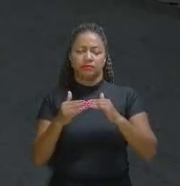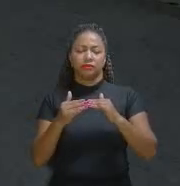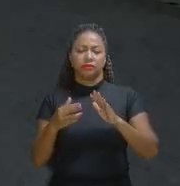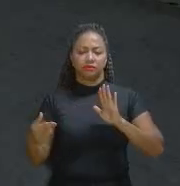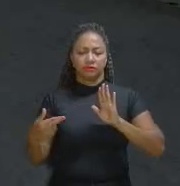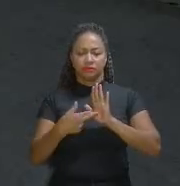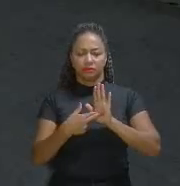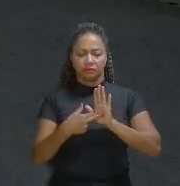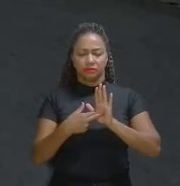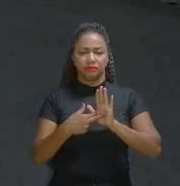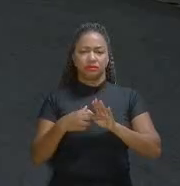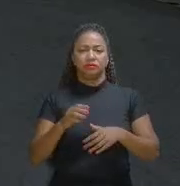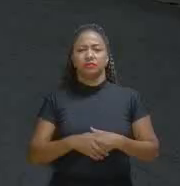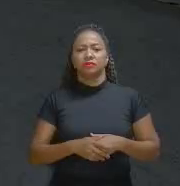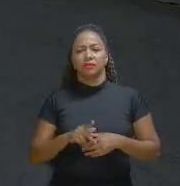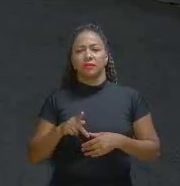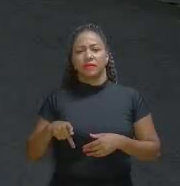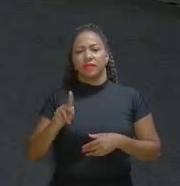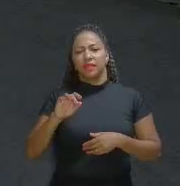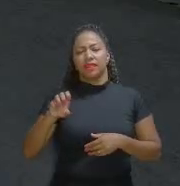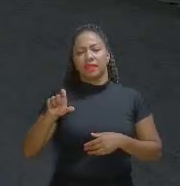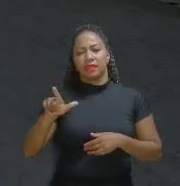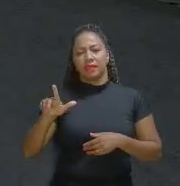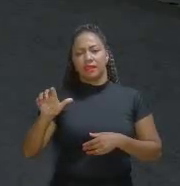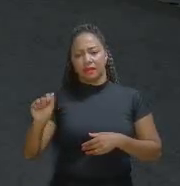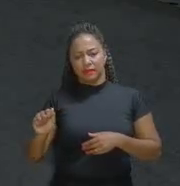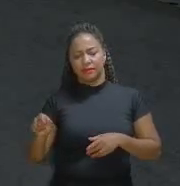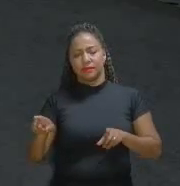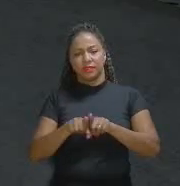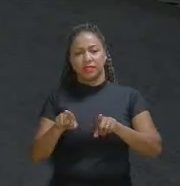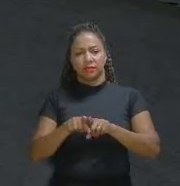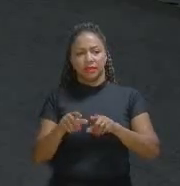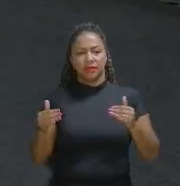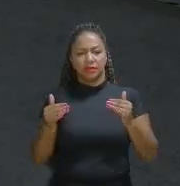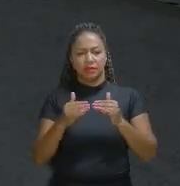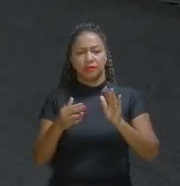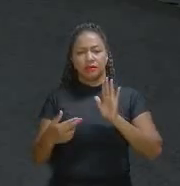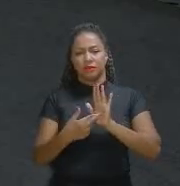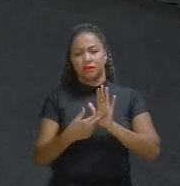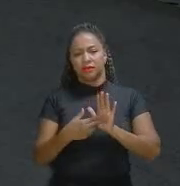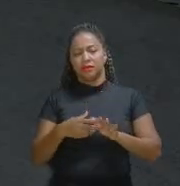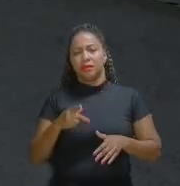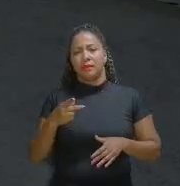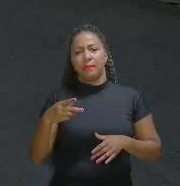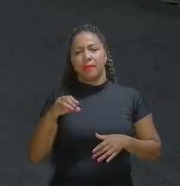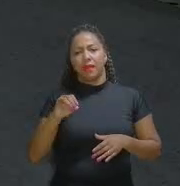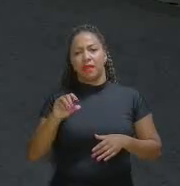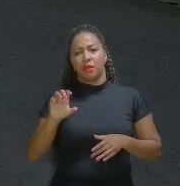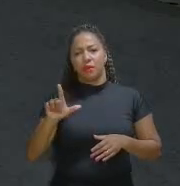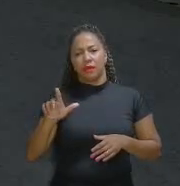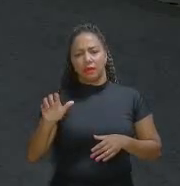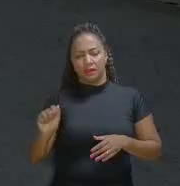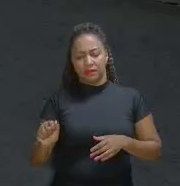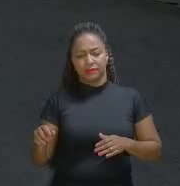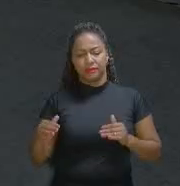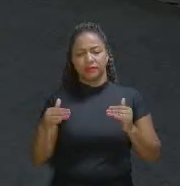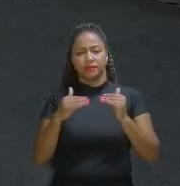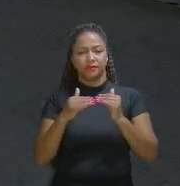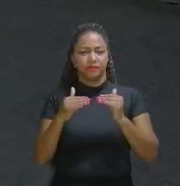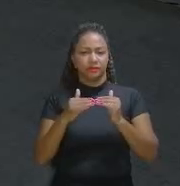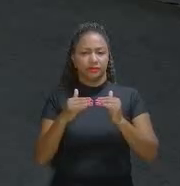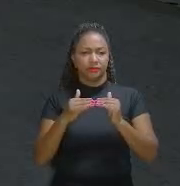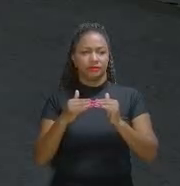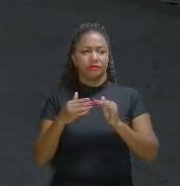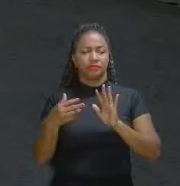acompanhar, excelência. Juíza Keila Utzig. Acompanho o relator. Juíza Paola Santos. Acompanho.